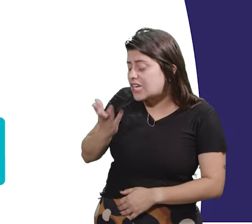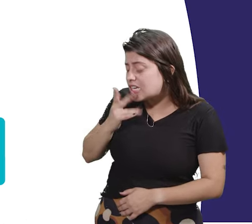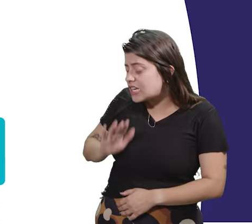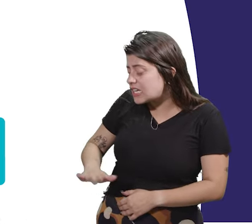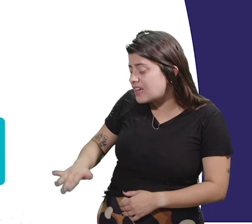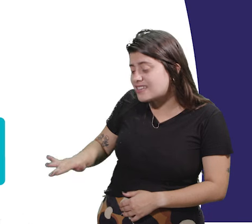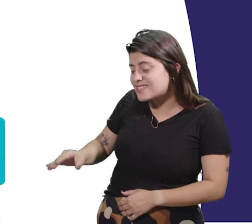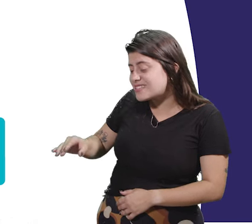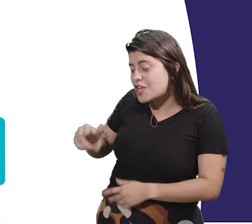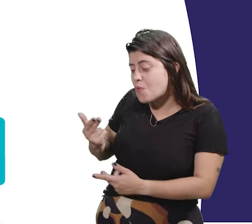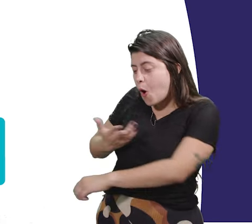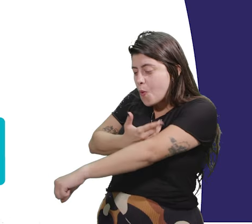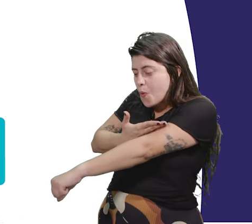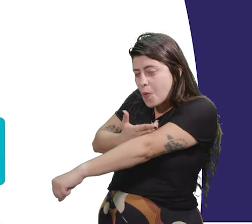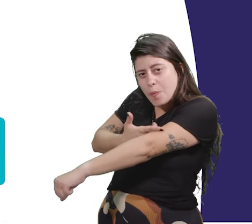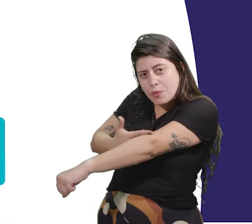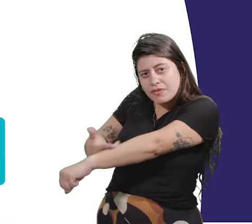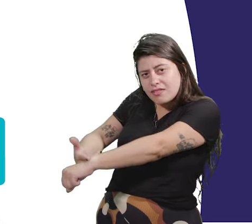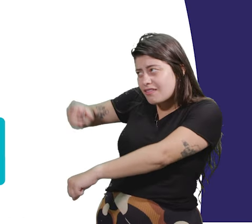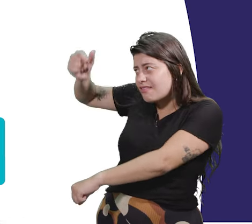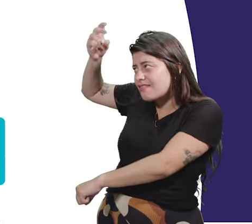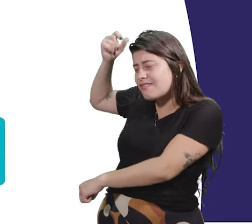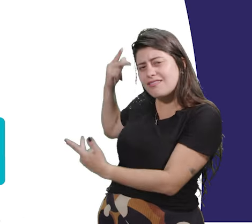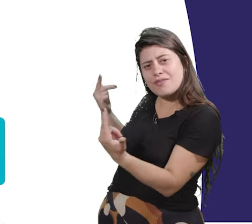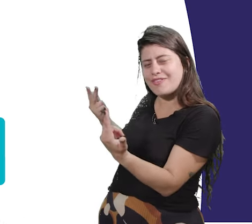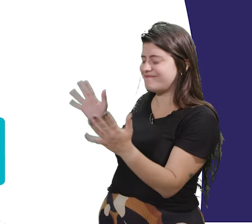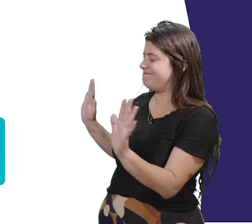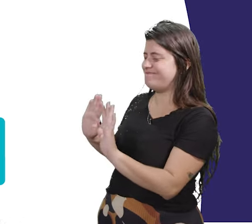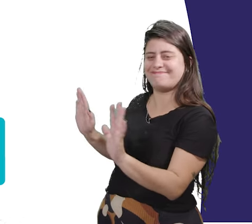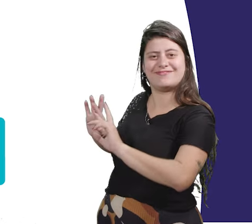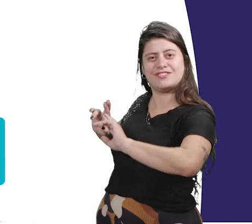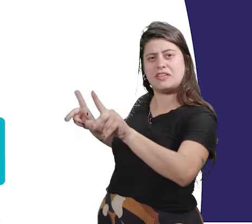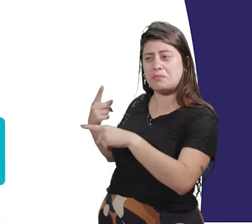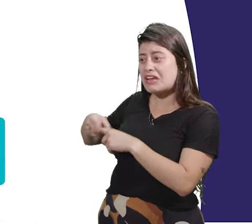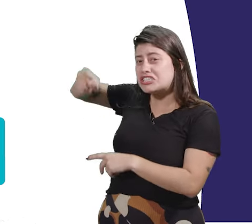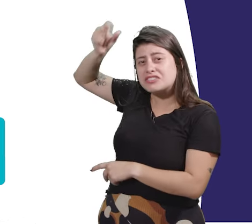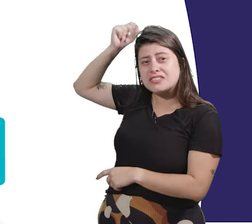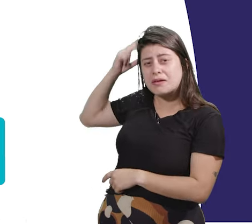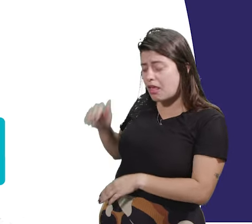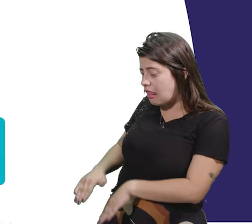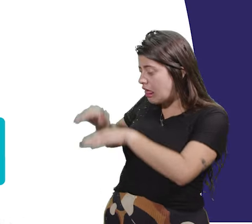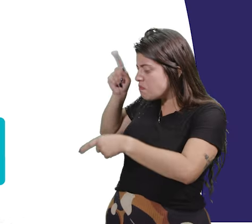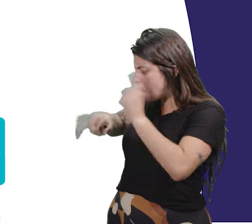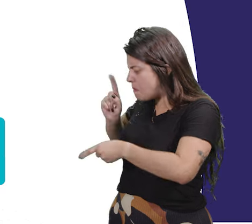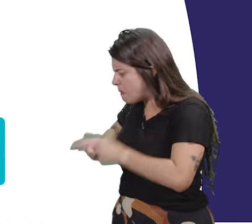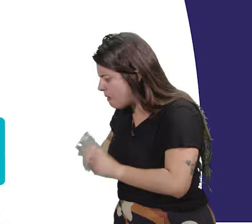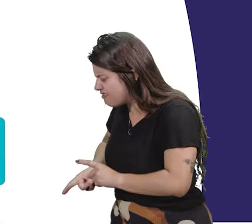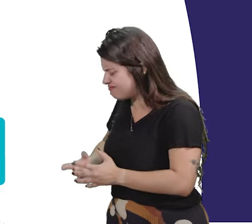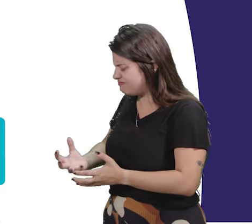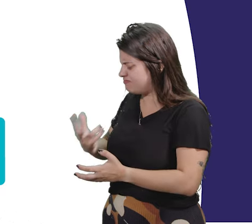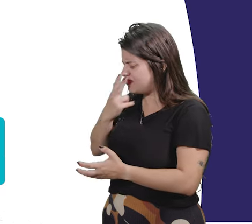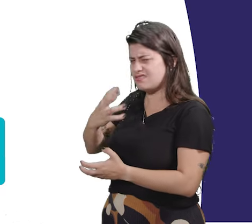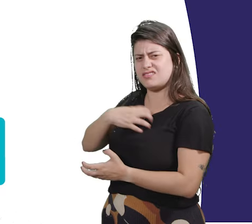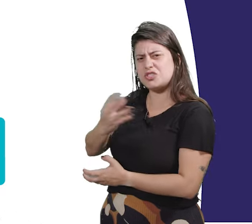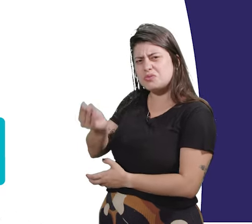tempos. Então, antes, né, era uma criação baseada muito em quê? Autoritarismo, que gerava uma atmosfera de culpa, de medo,